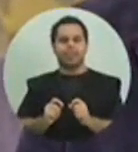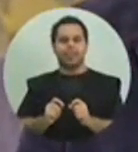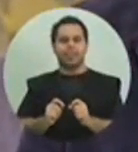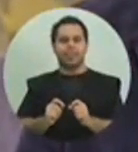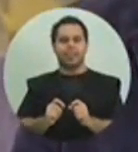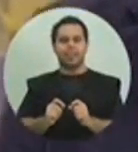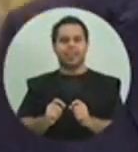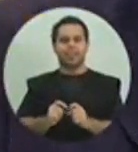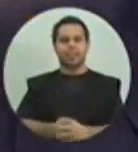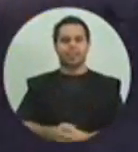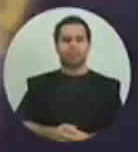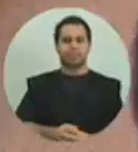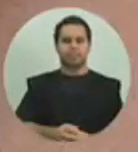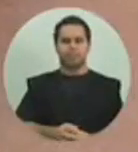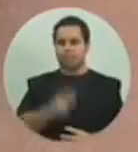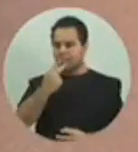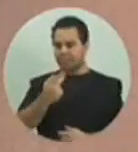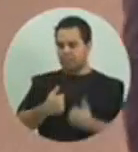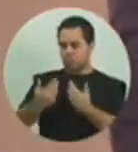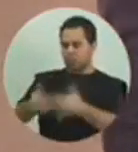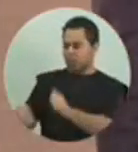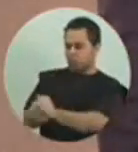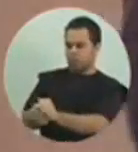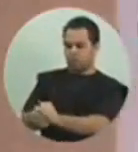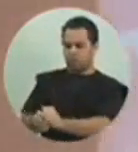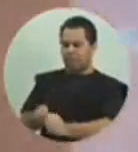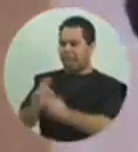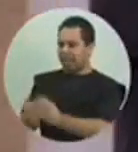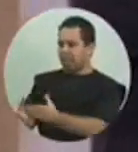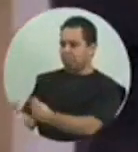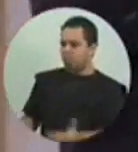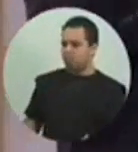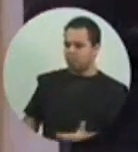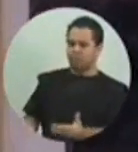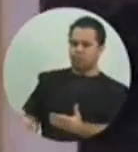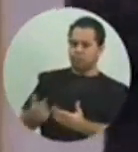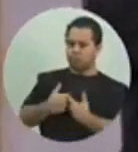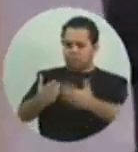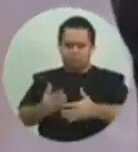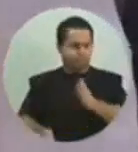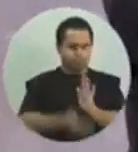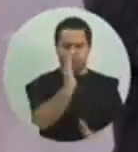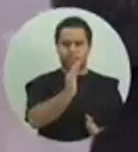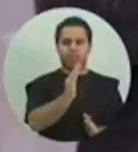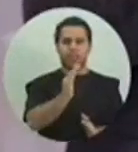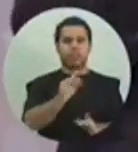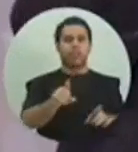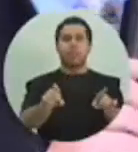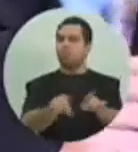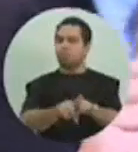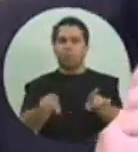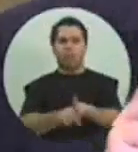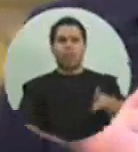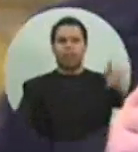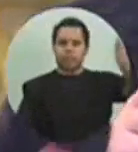hein? Qual é a vontade que a gente tem? Sair de perto, ir embora, não é? Eu quero dizer para